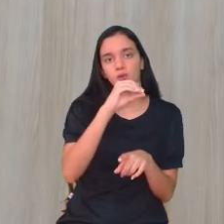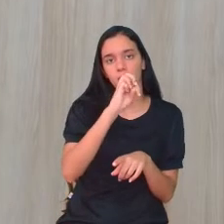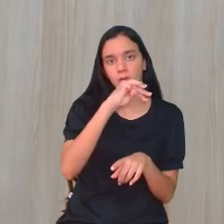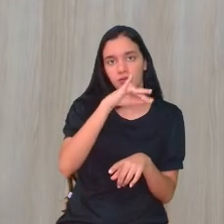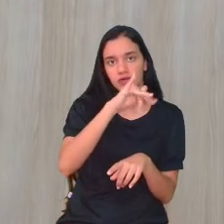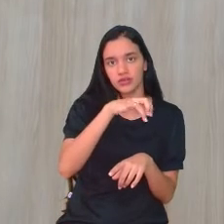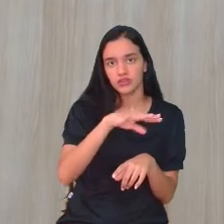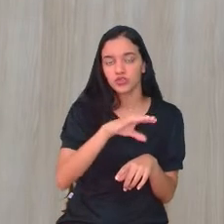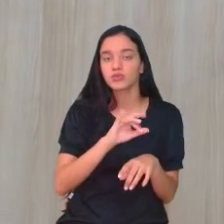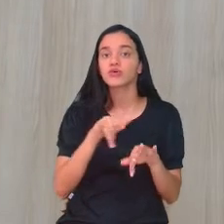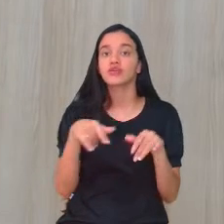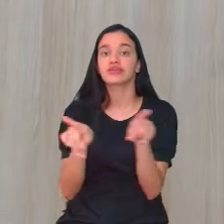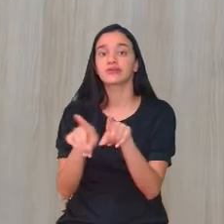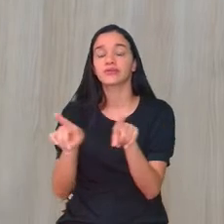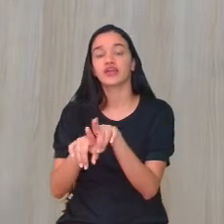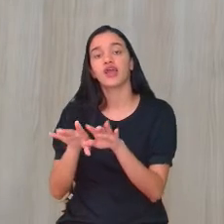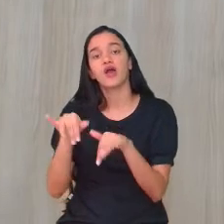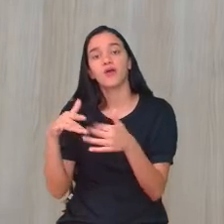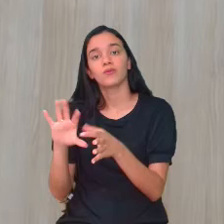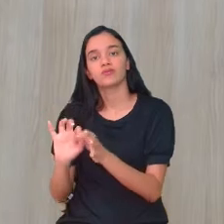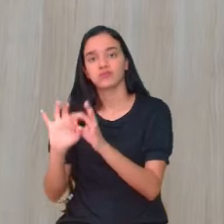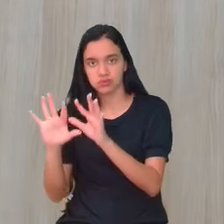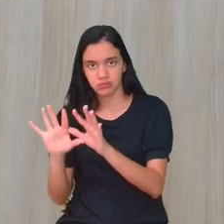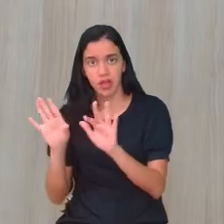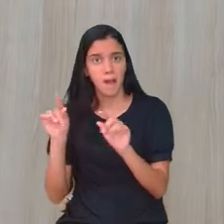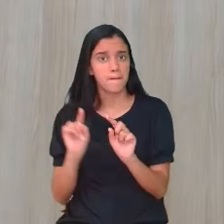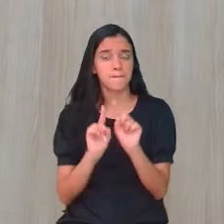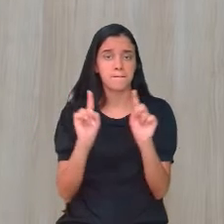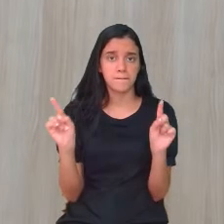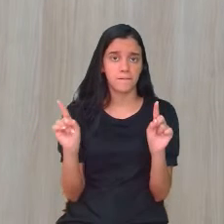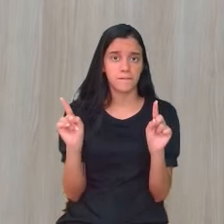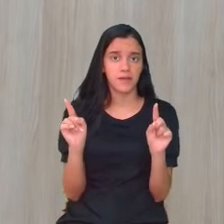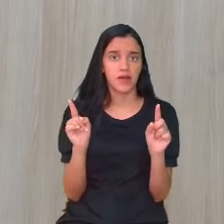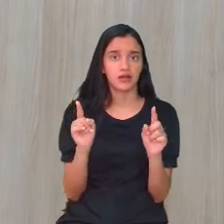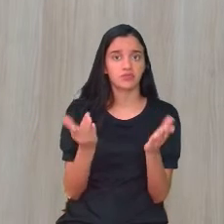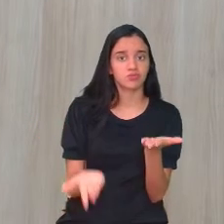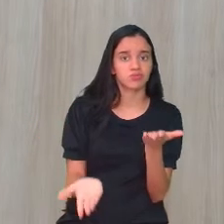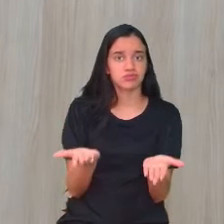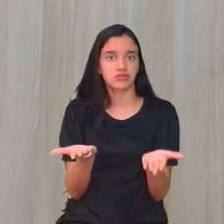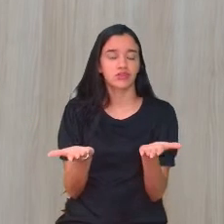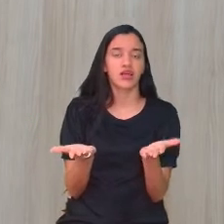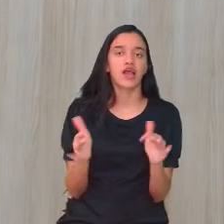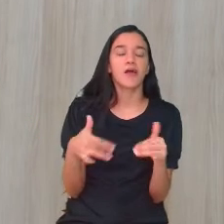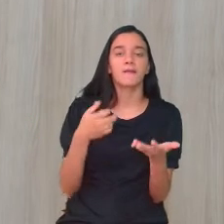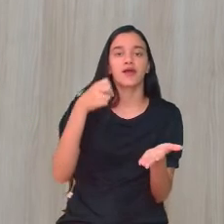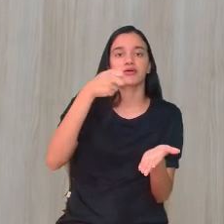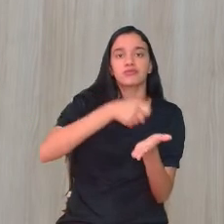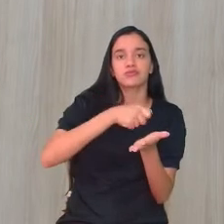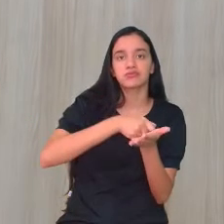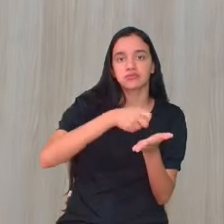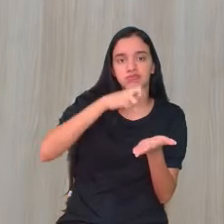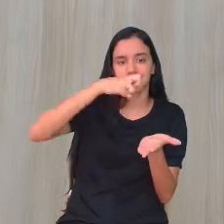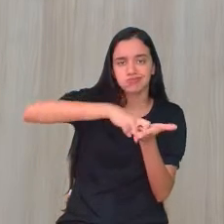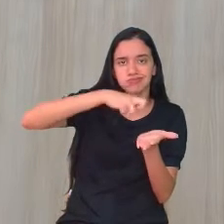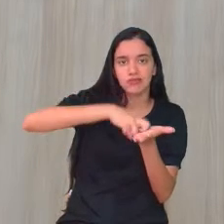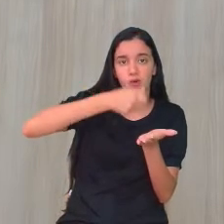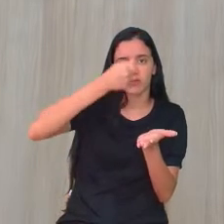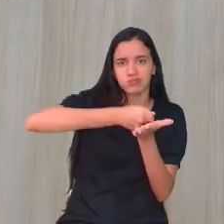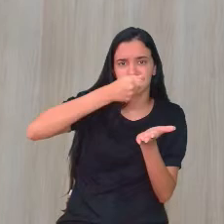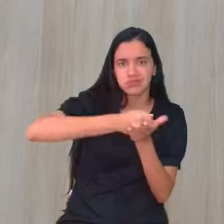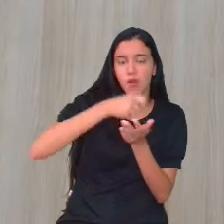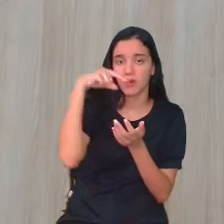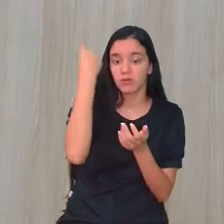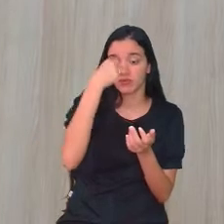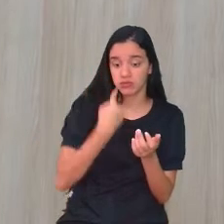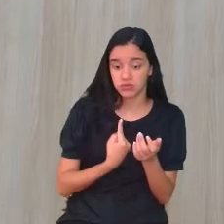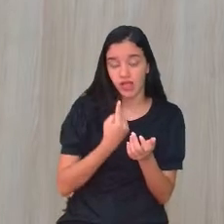o liberalismo, né, norte-americano. Mas os regimes nazifascistas, eles vão se opor aos dois.